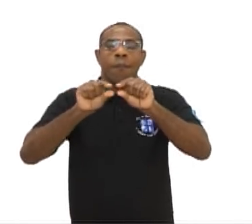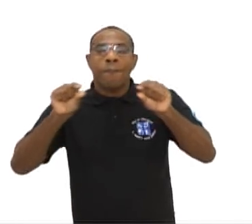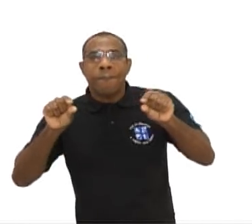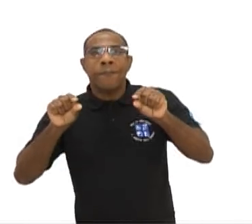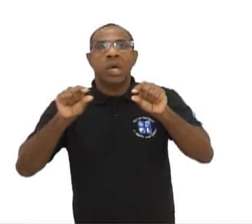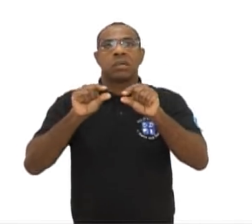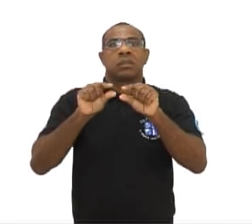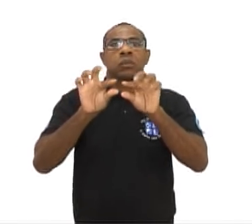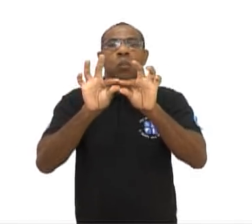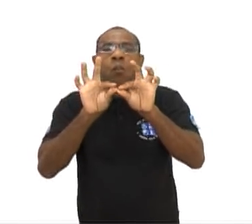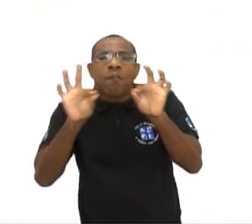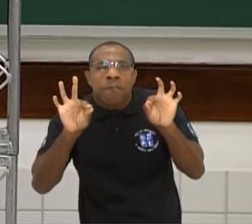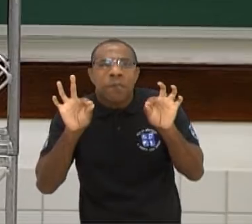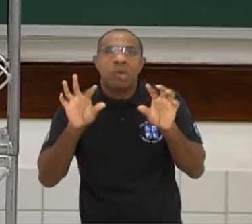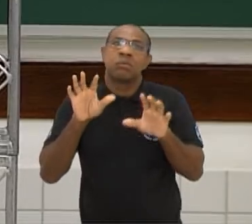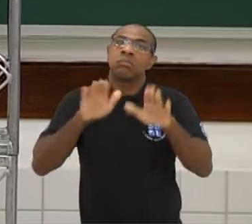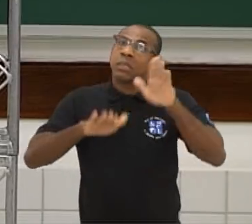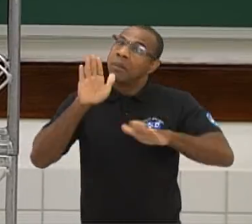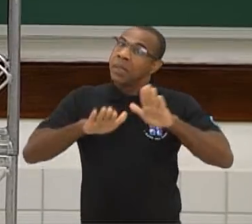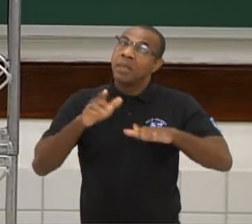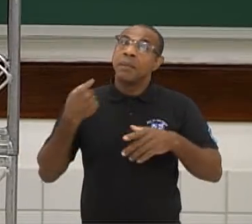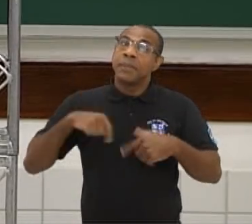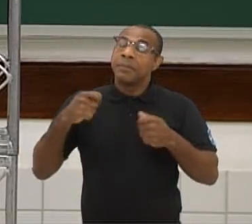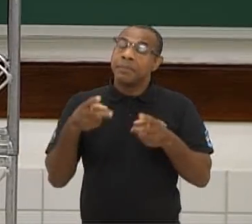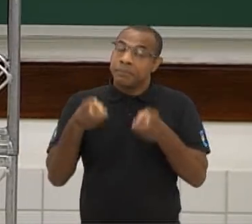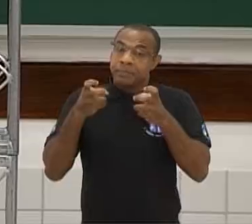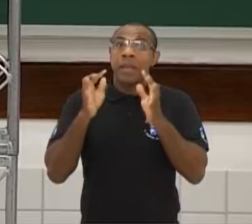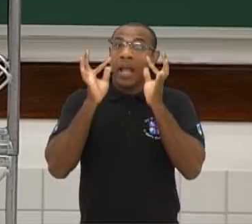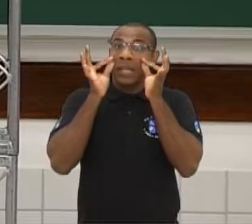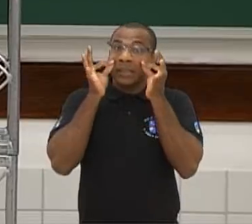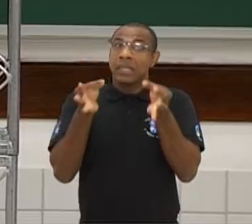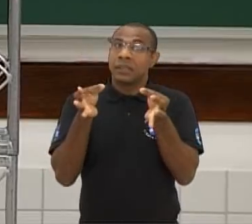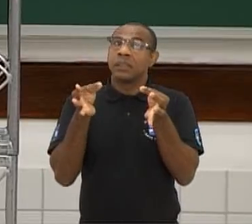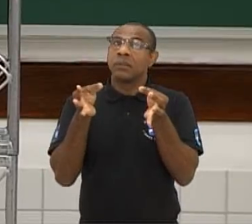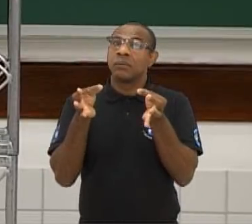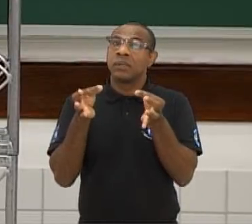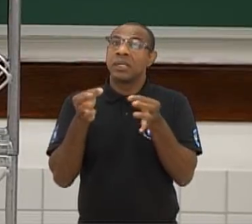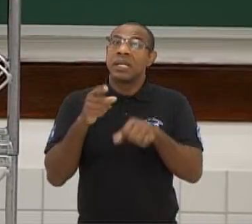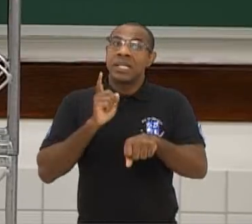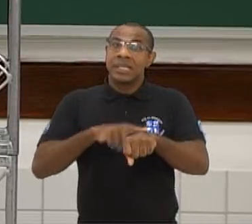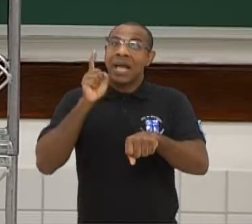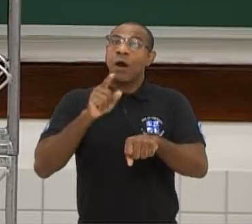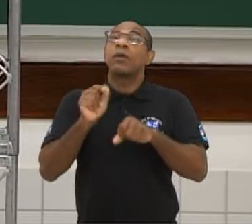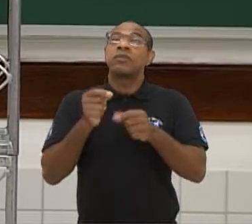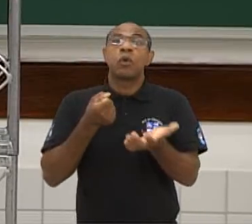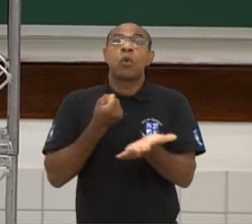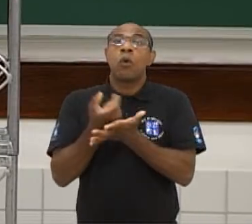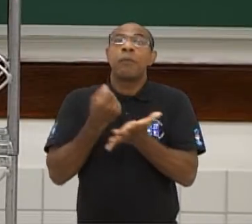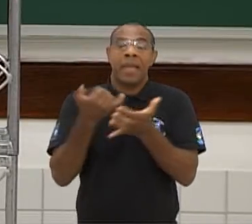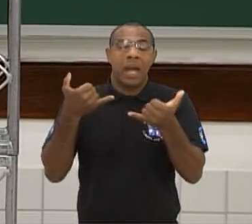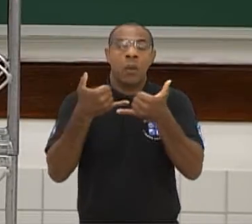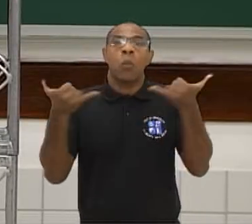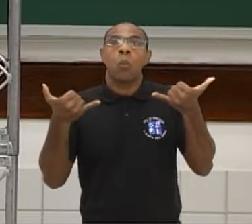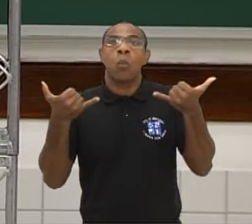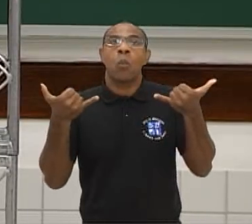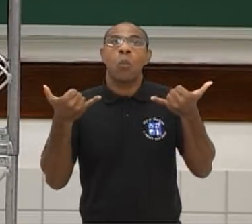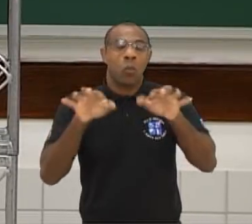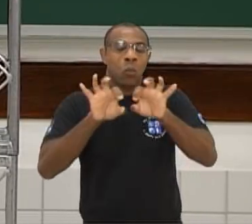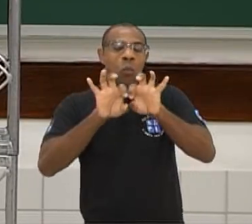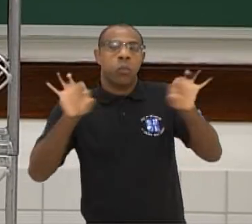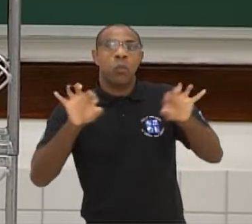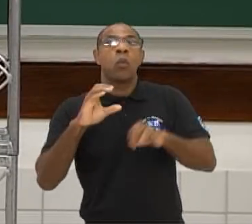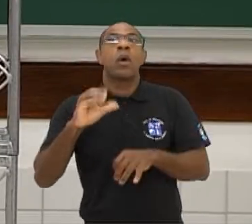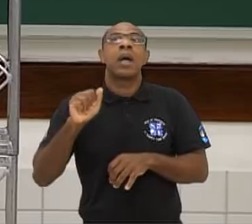menor. Então, tudo isso aí a gente tem que prestar atenção na hora de comprar um fio, comprar um cabo